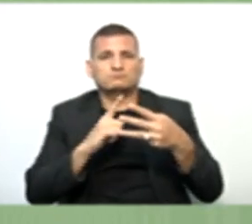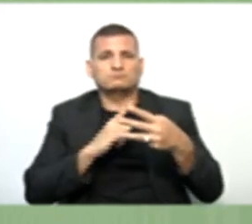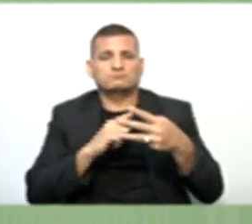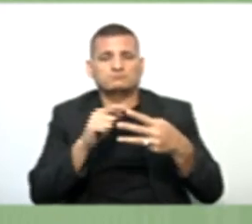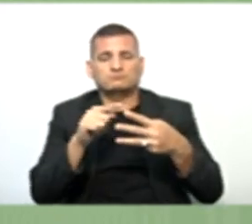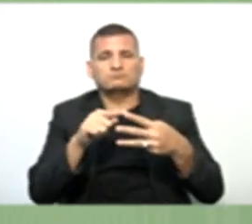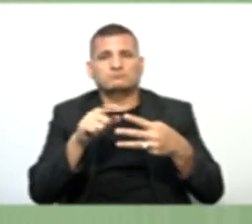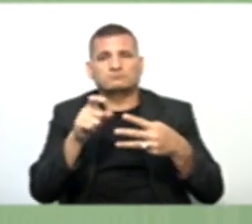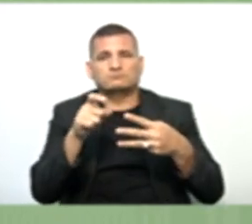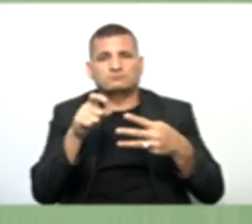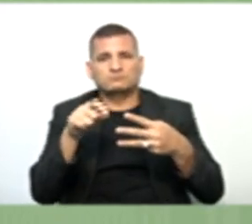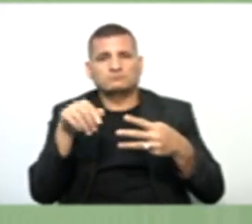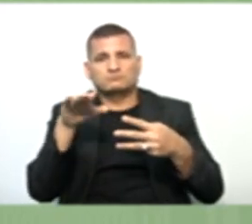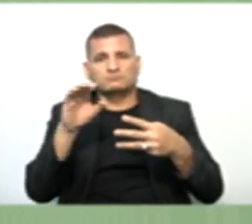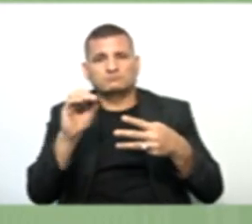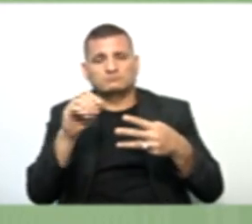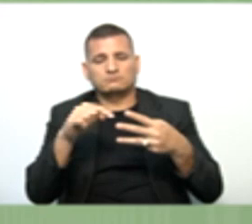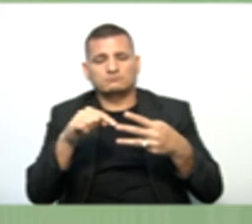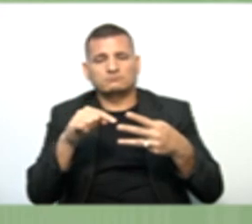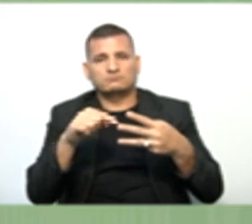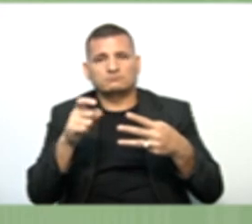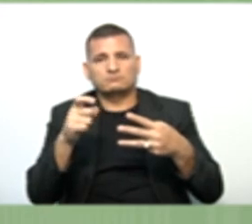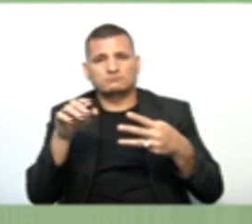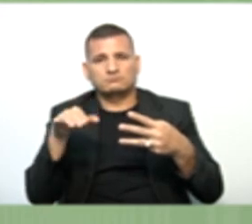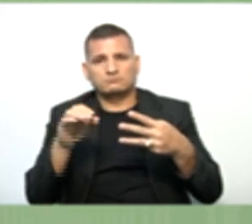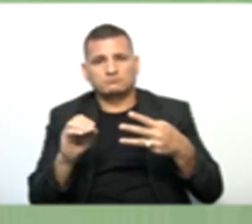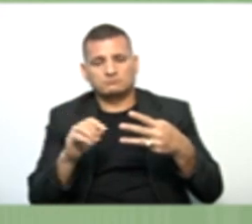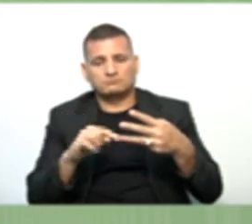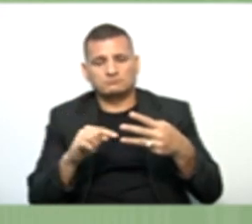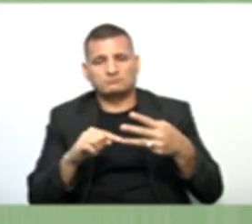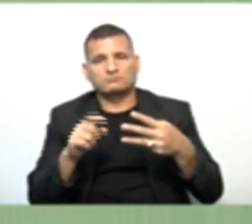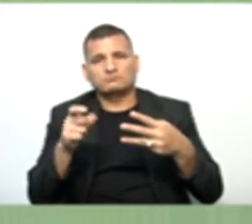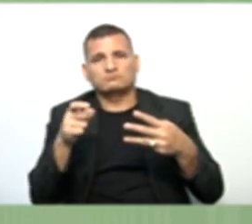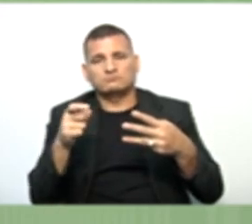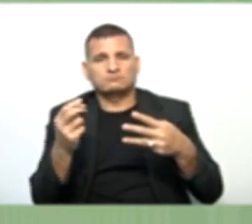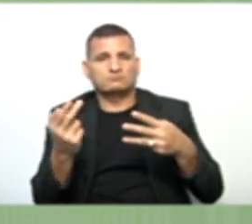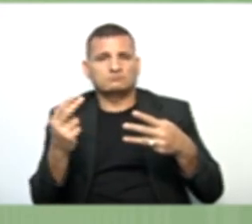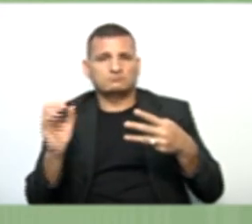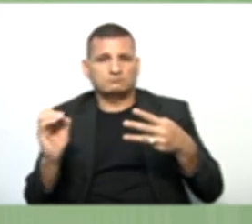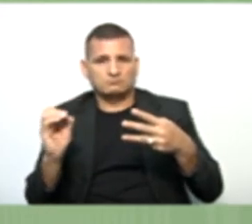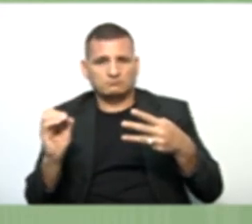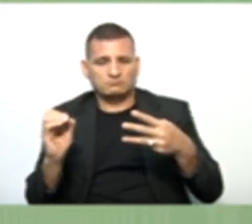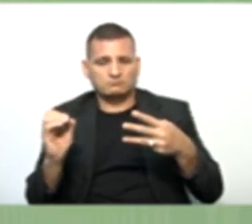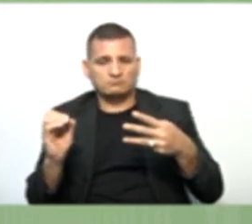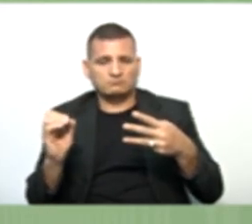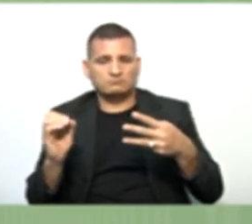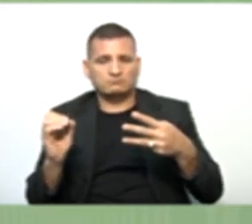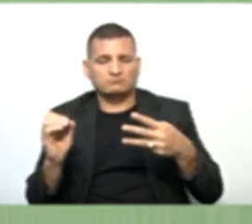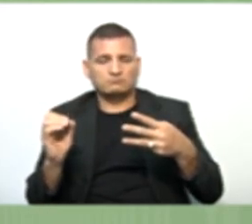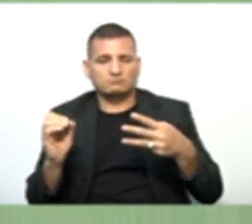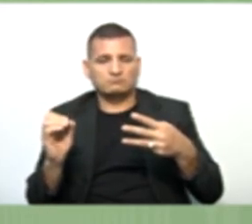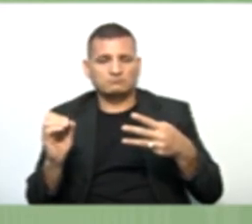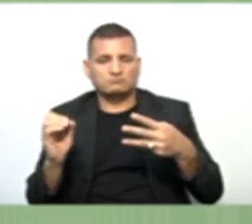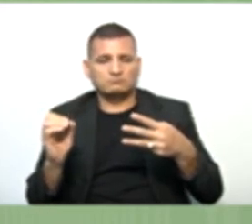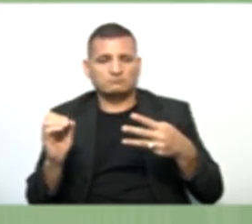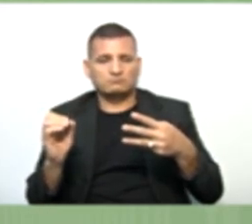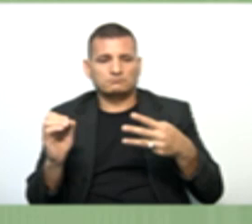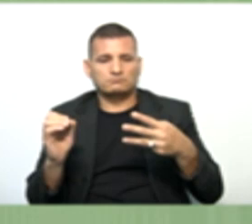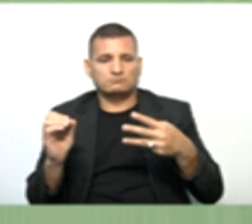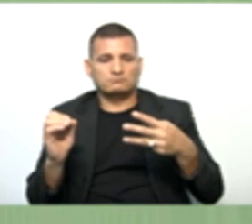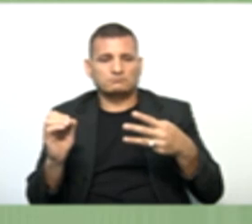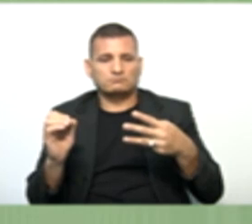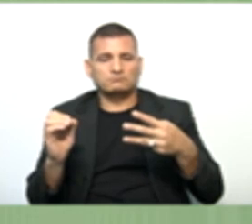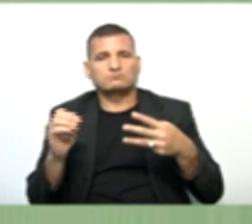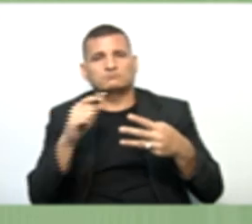maior que zero, x menor que zero, x igual a zero. E poderiam ser mais condições, né? Nesse exemplo aqui, nós